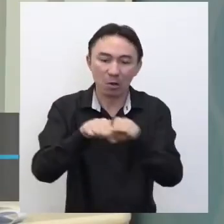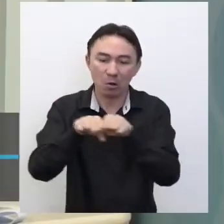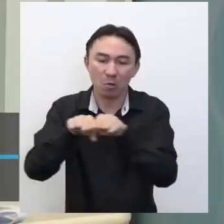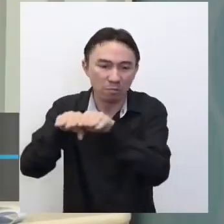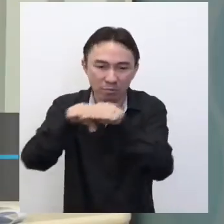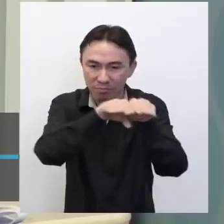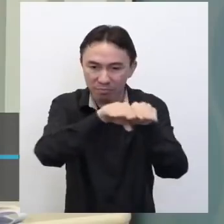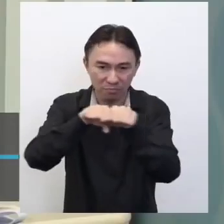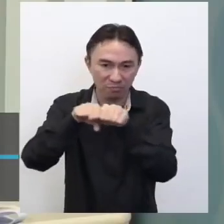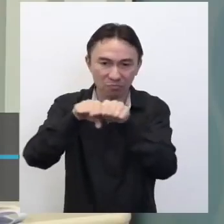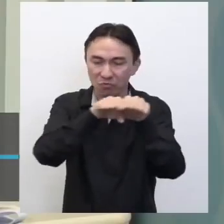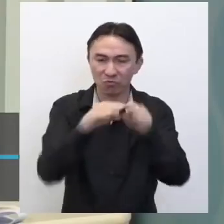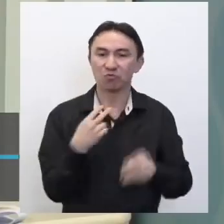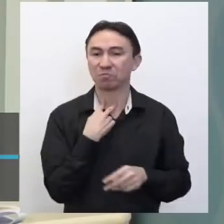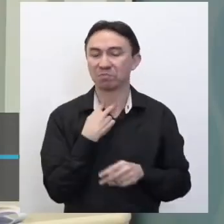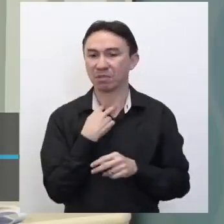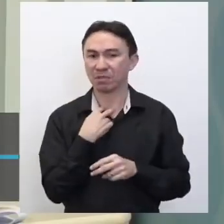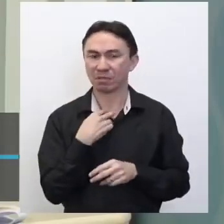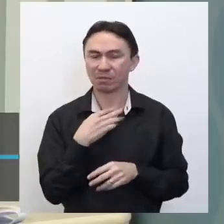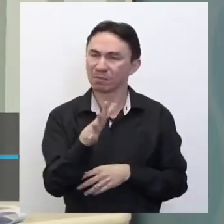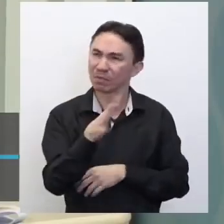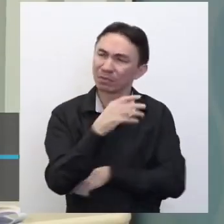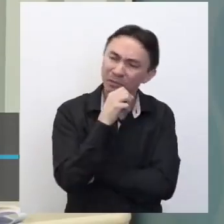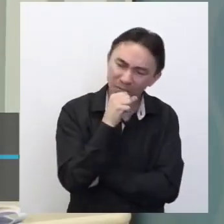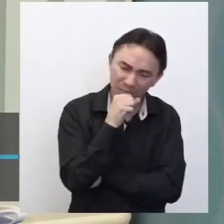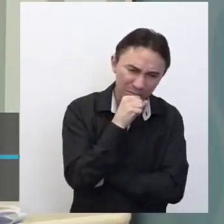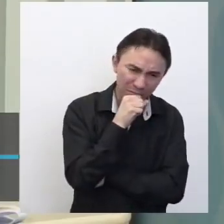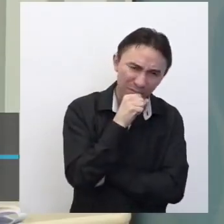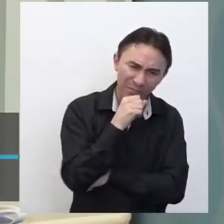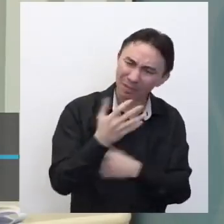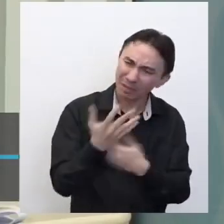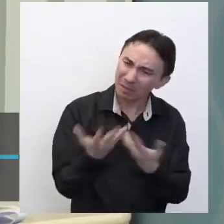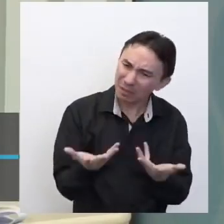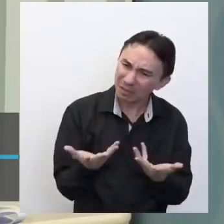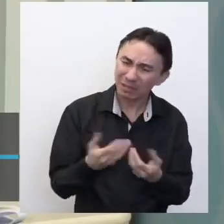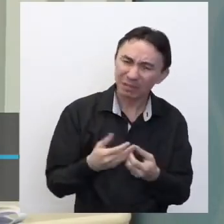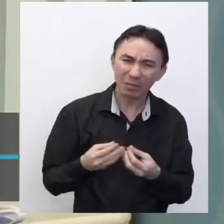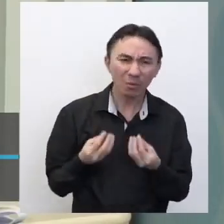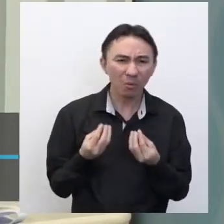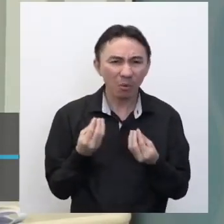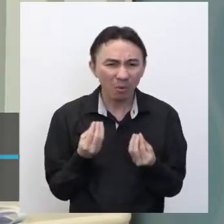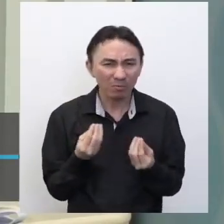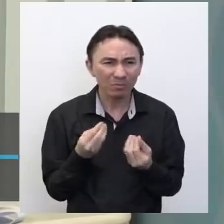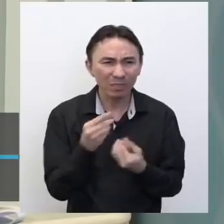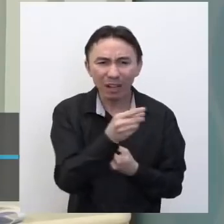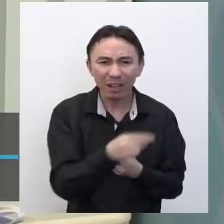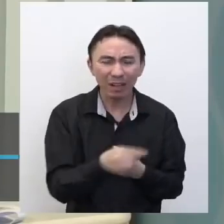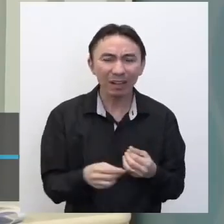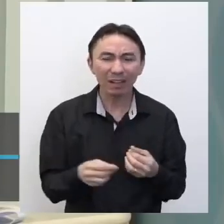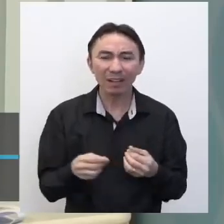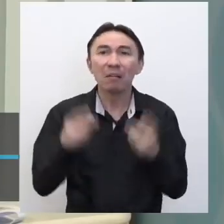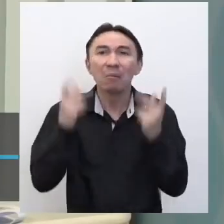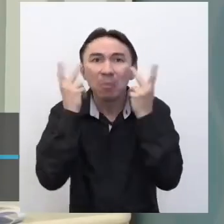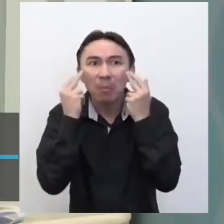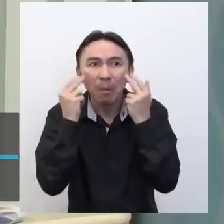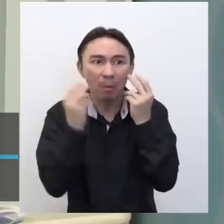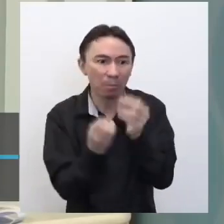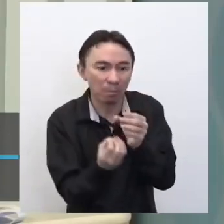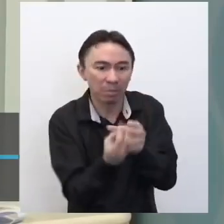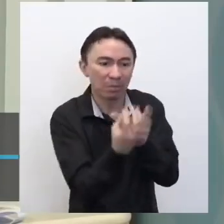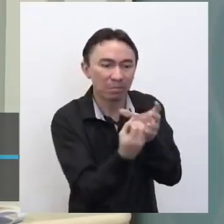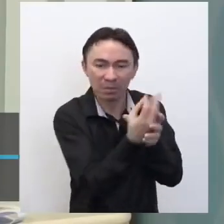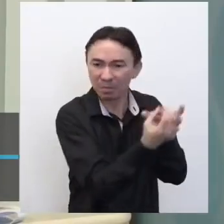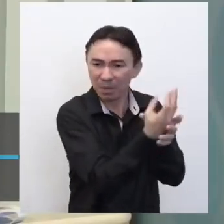papéis. E aí vocês devem estar se perguntando, nossa, mas que tipo de homens o Platão achava que a natureza criava? Então, para vocês